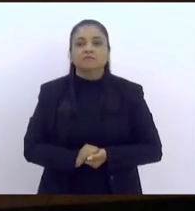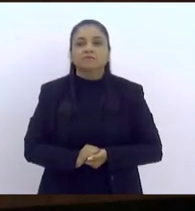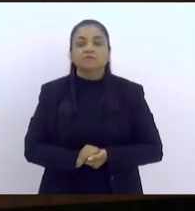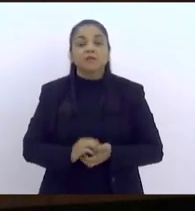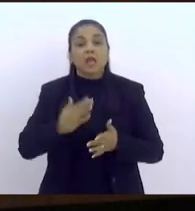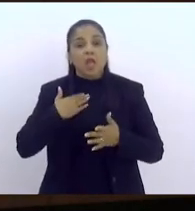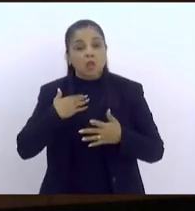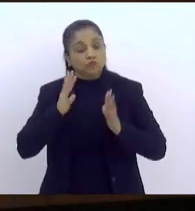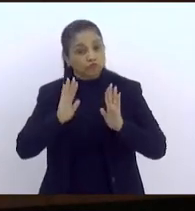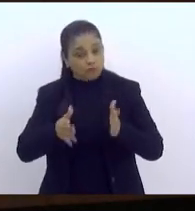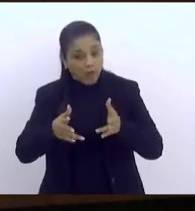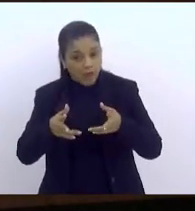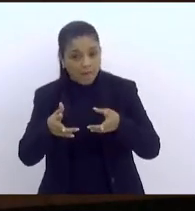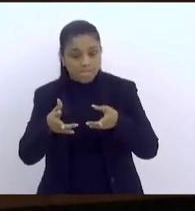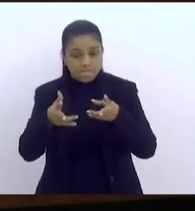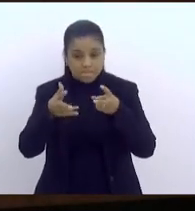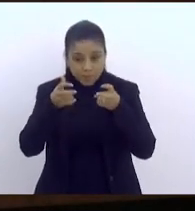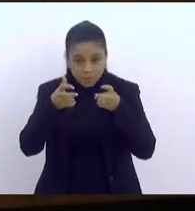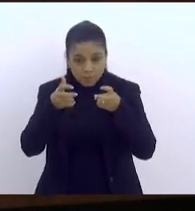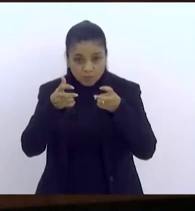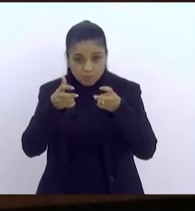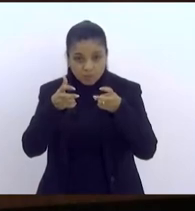vi e ouvi